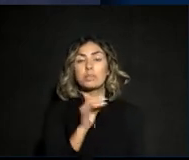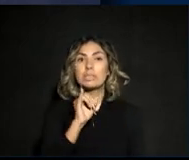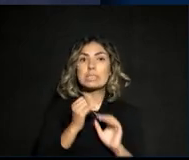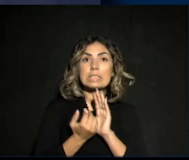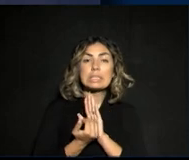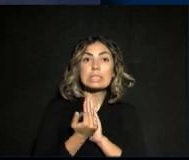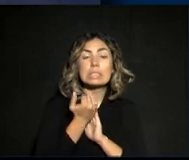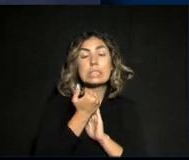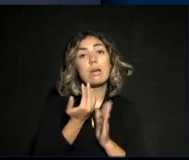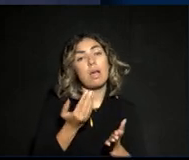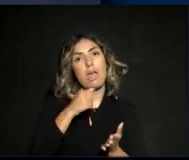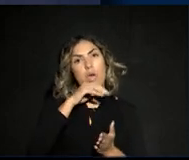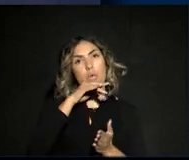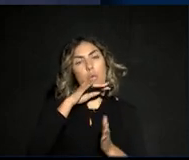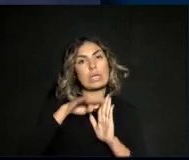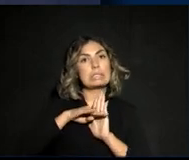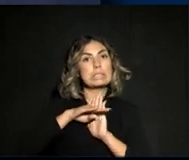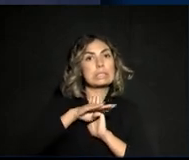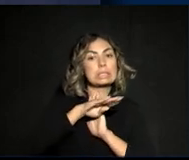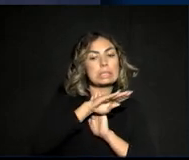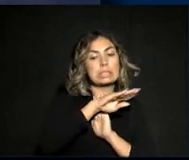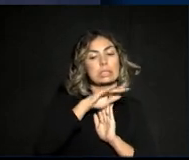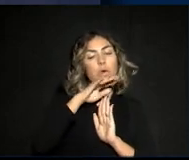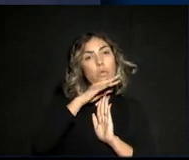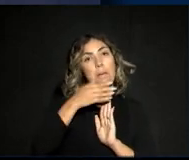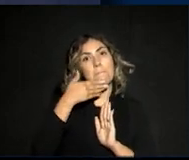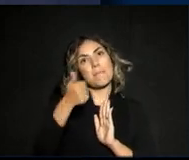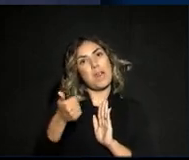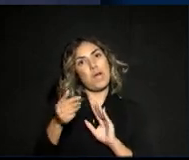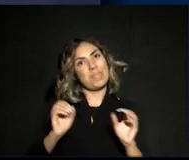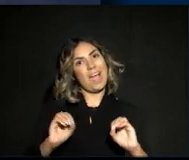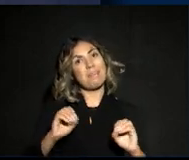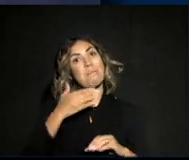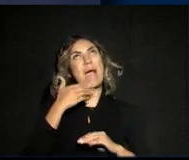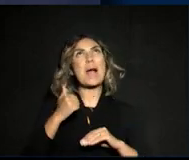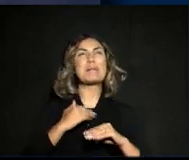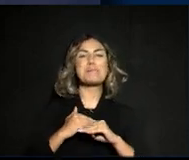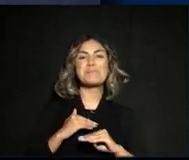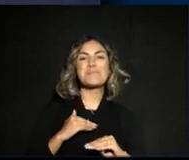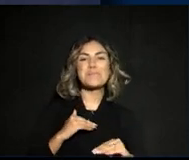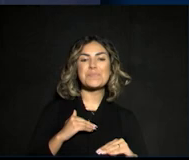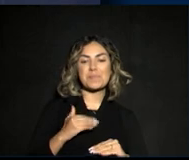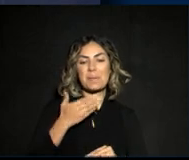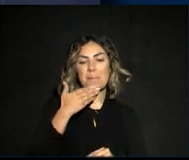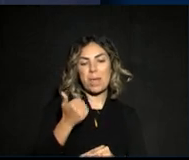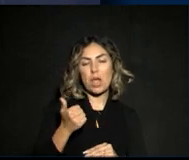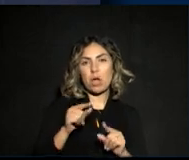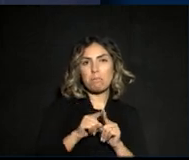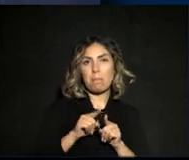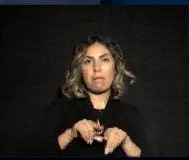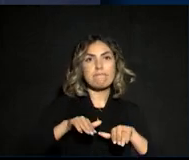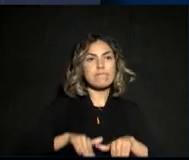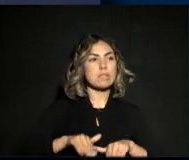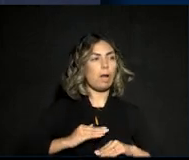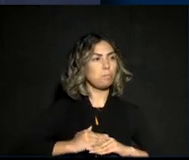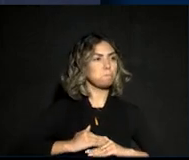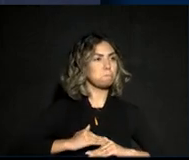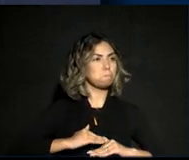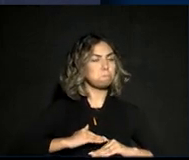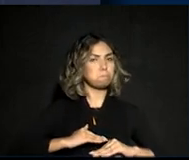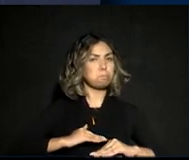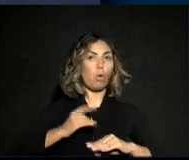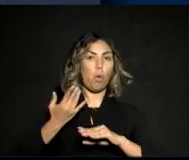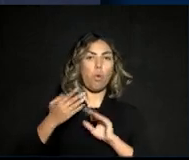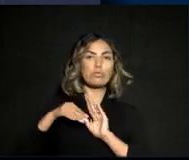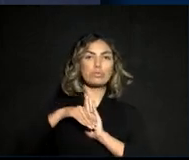subindo ainda bom é ruim não é que tá fazer melhor que ela não tivesse melhor para estar saindo de uma temporada bem ancorada sobre nós